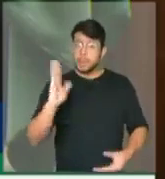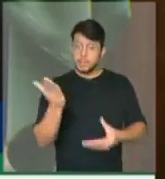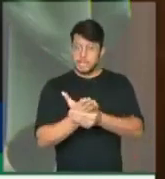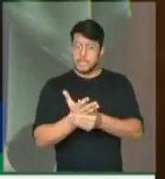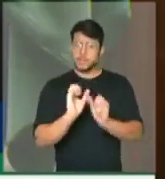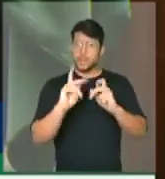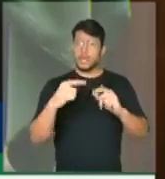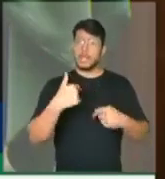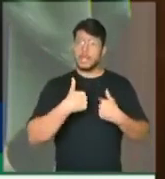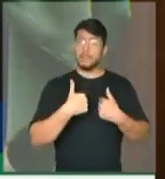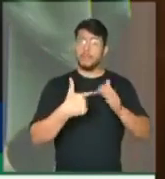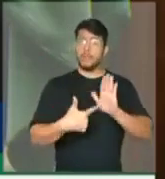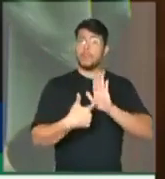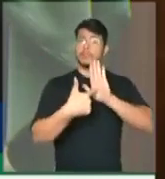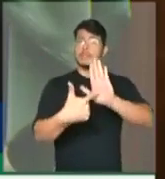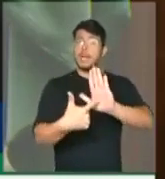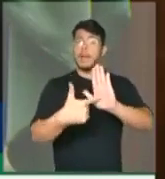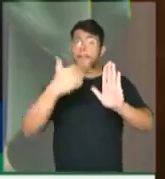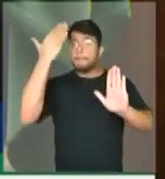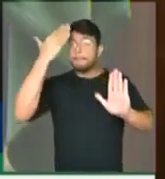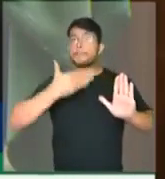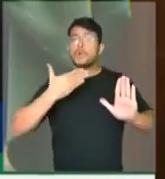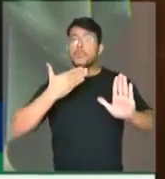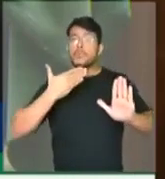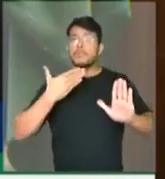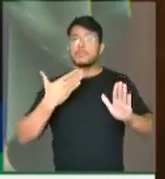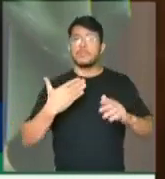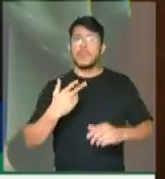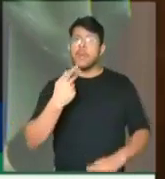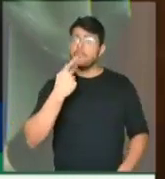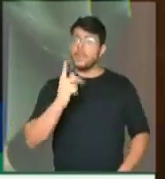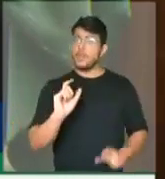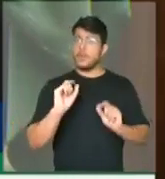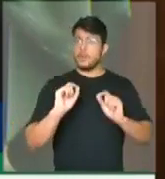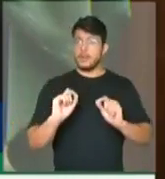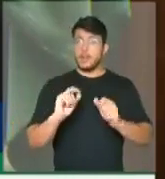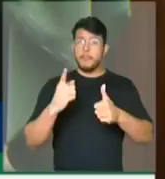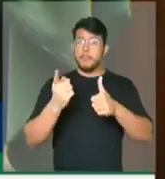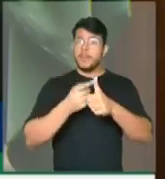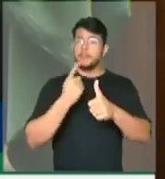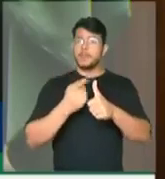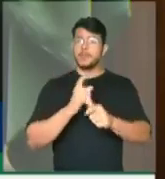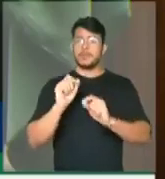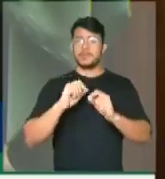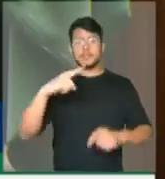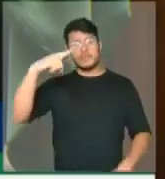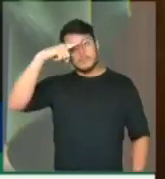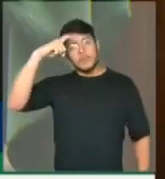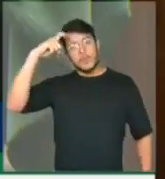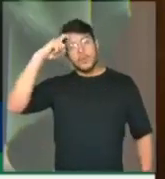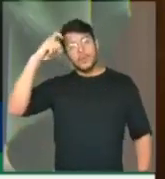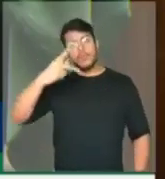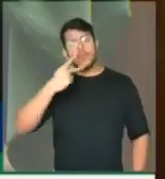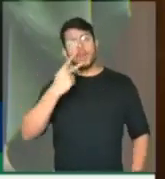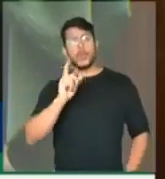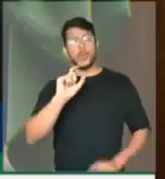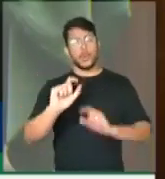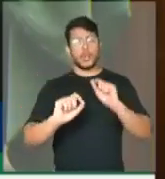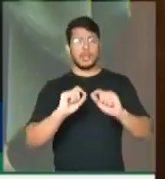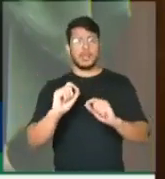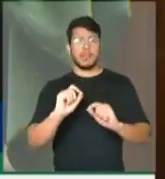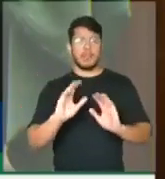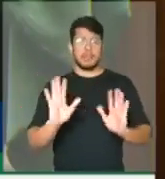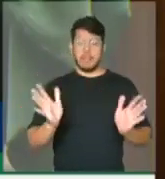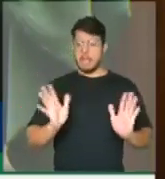representarem, os fatos. E cito o primeiro fato. Sérgio Moro diz que não tem nada a